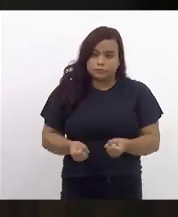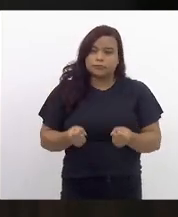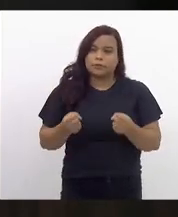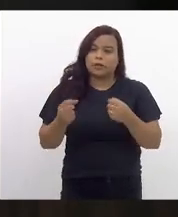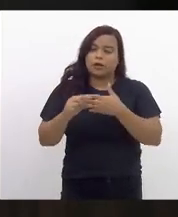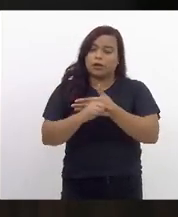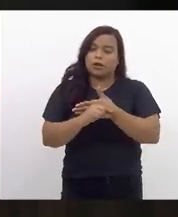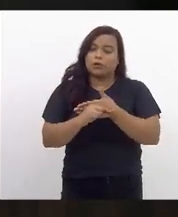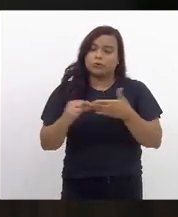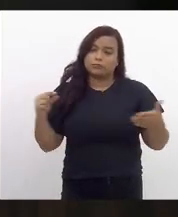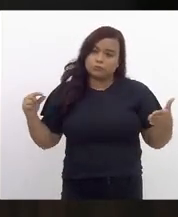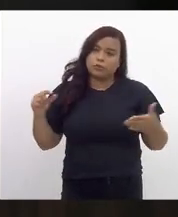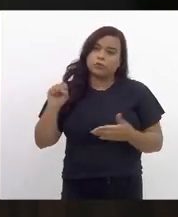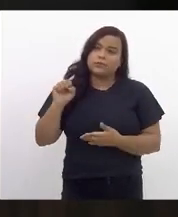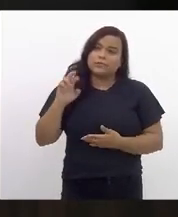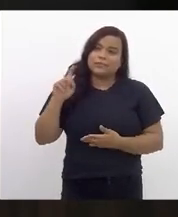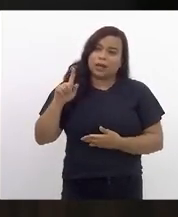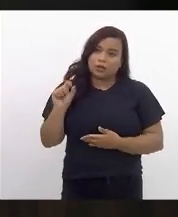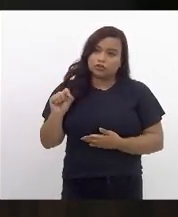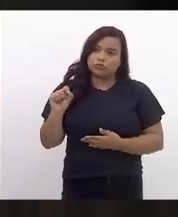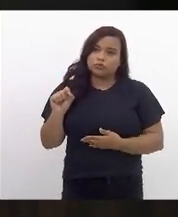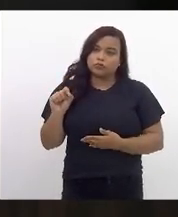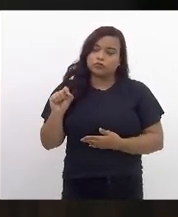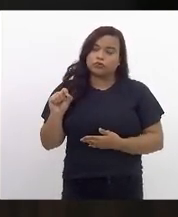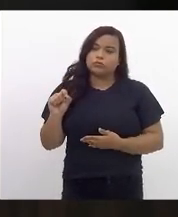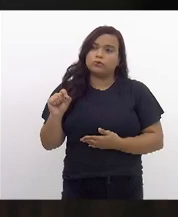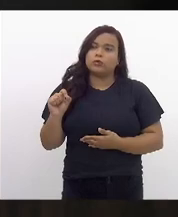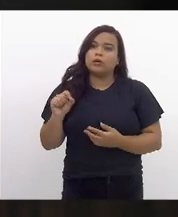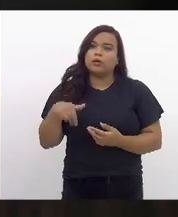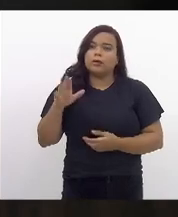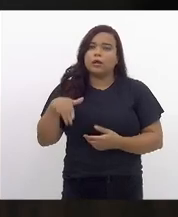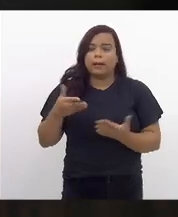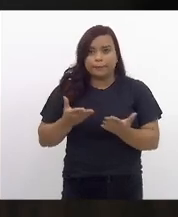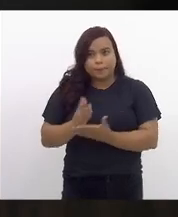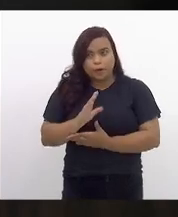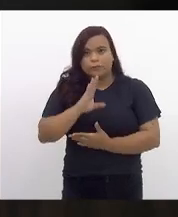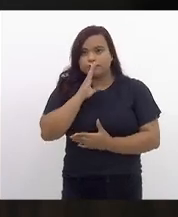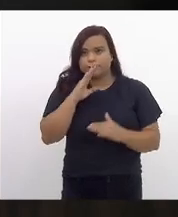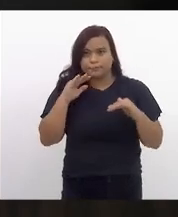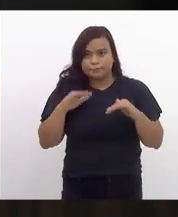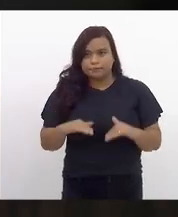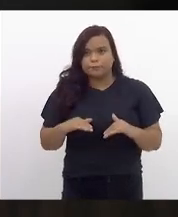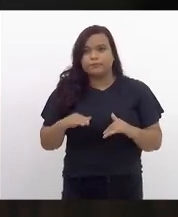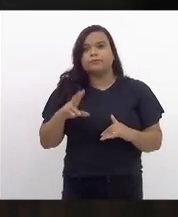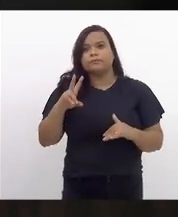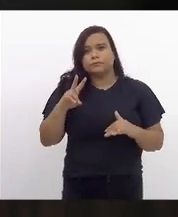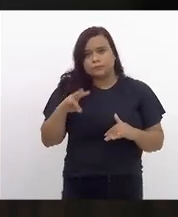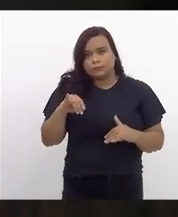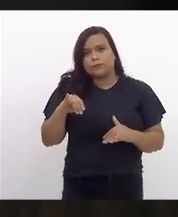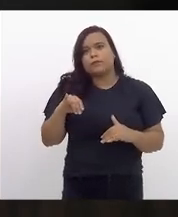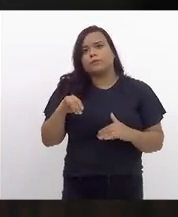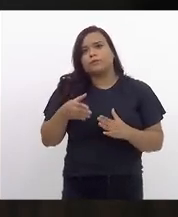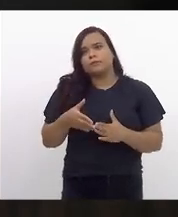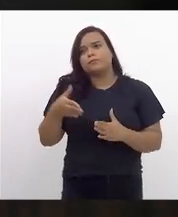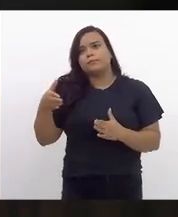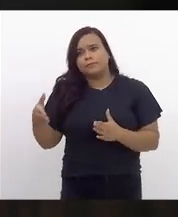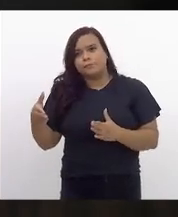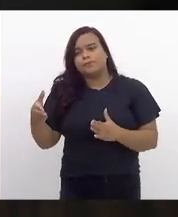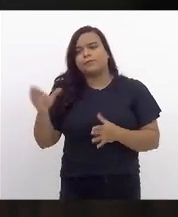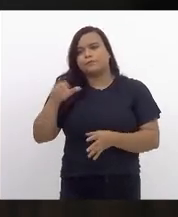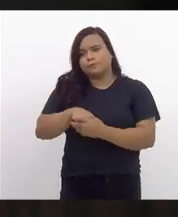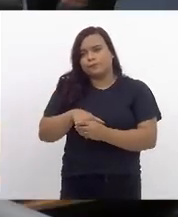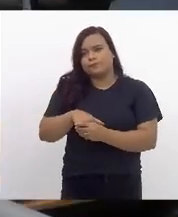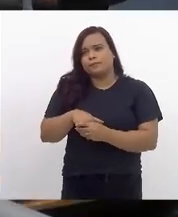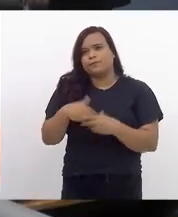discussão, não havendo quem queira discutir, encerra a discussão. Em votação, se outros que aprovam, permaneçam como estão. Aprovado, vai à promulgação com voto pela abstenção do